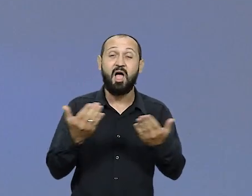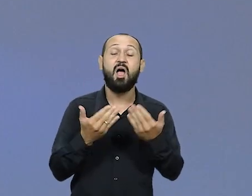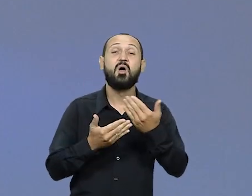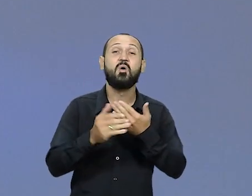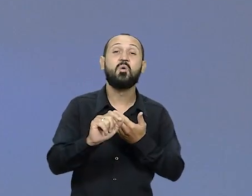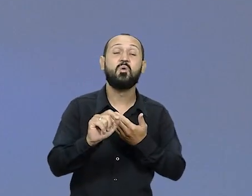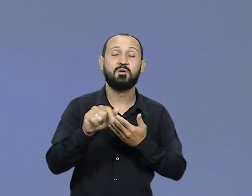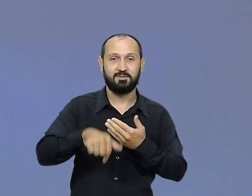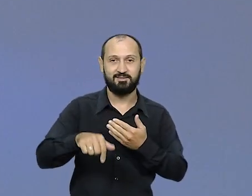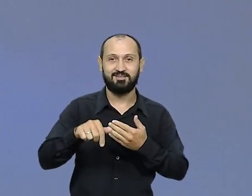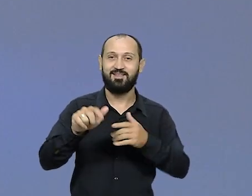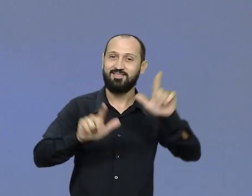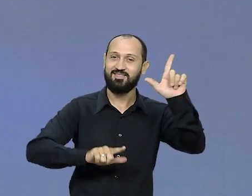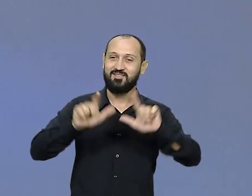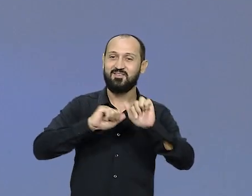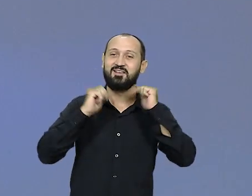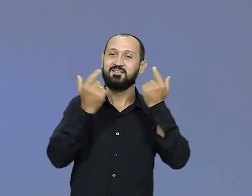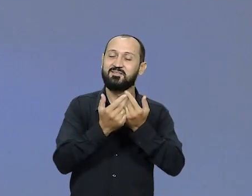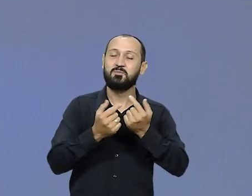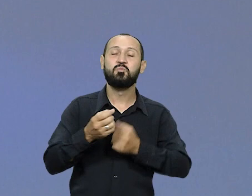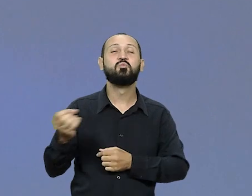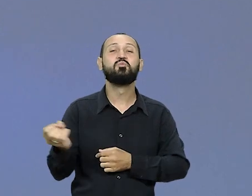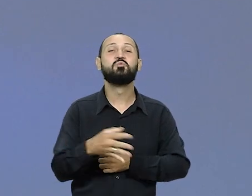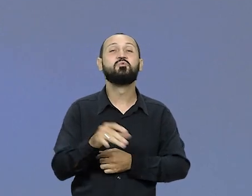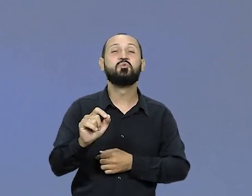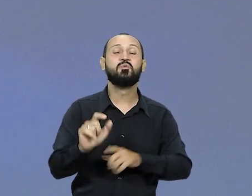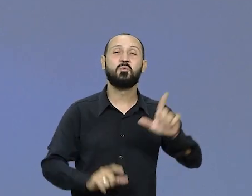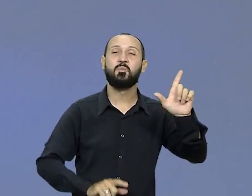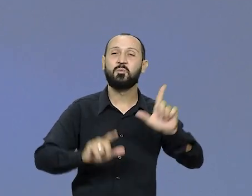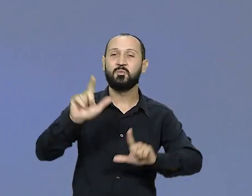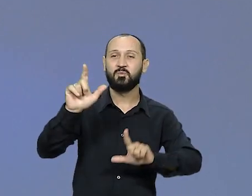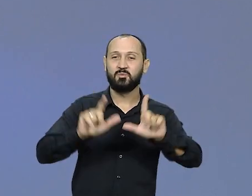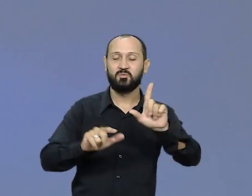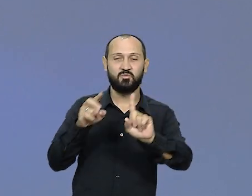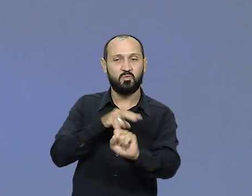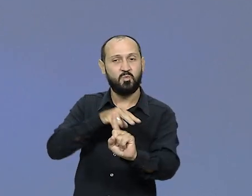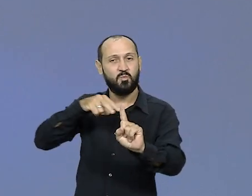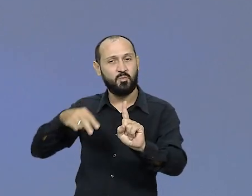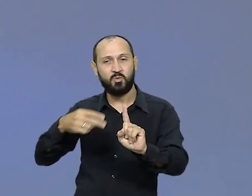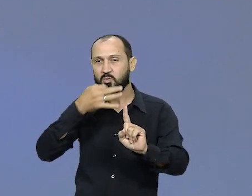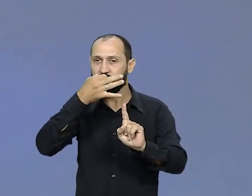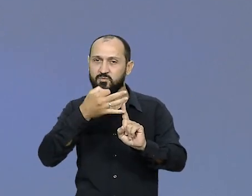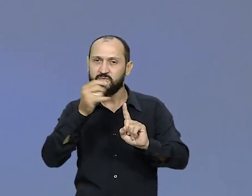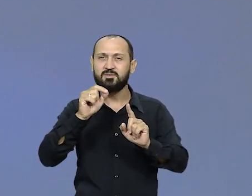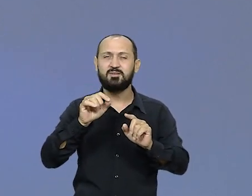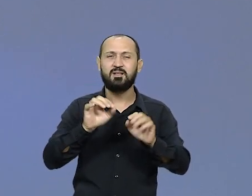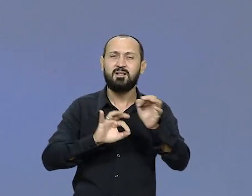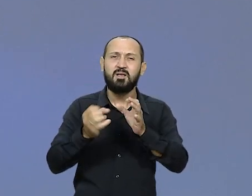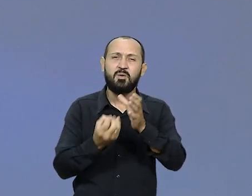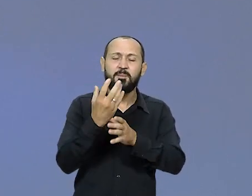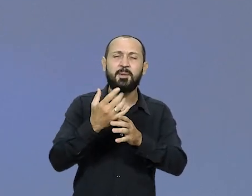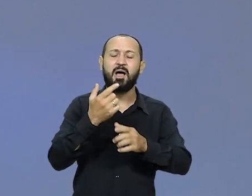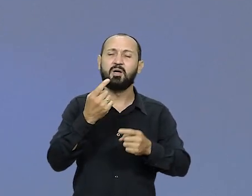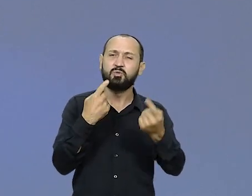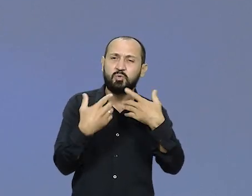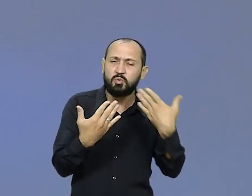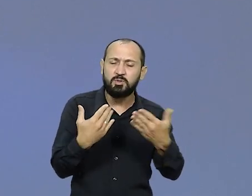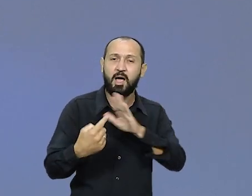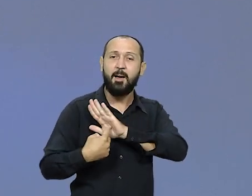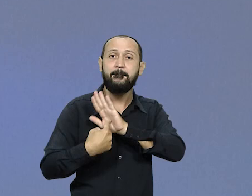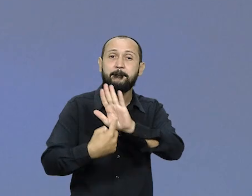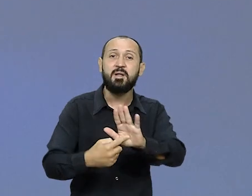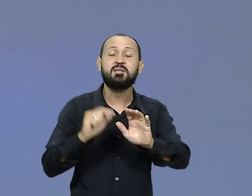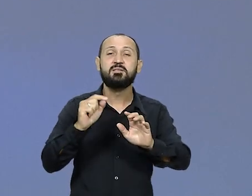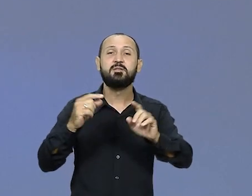bem, começa a partir de agora aqui na TV Assembleia mais uma edição do Ponto de Vista, um programa feito para discutir